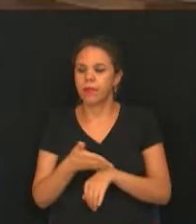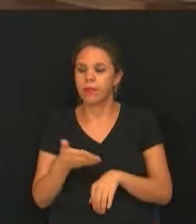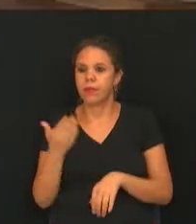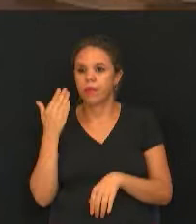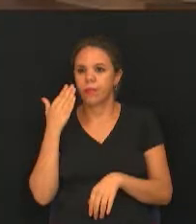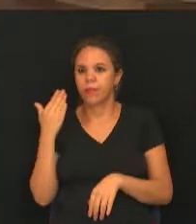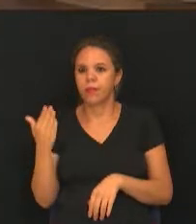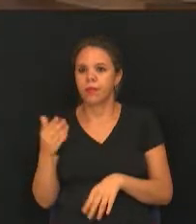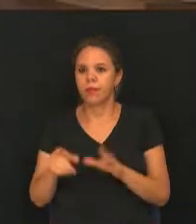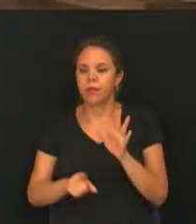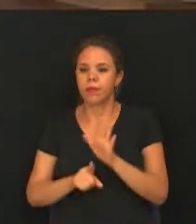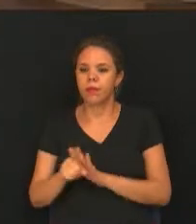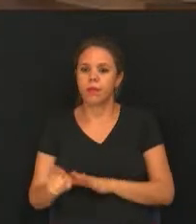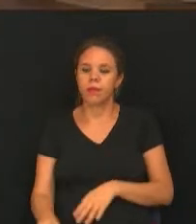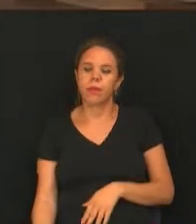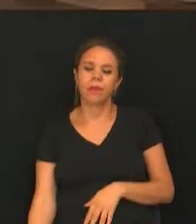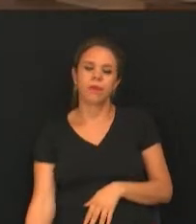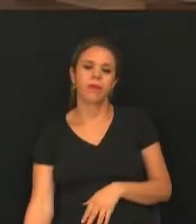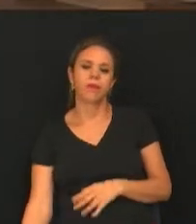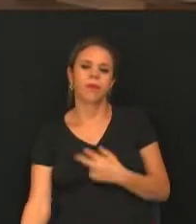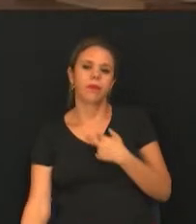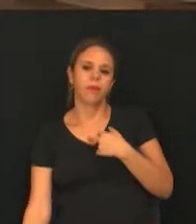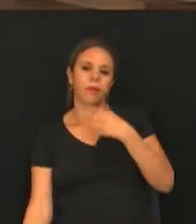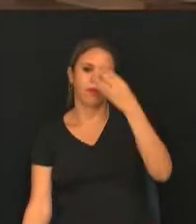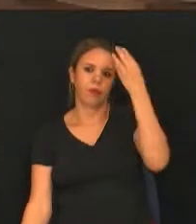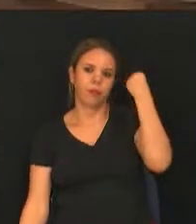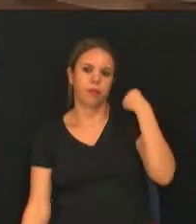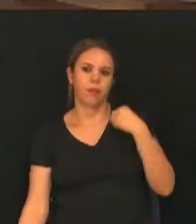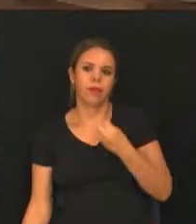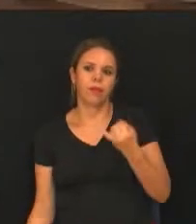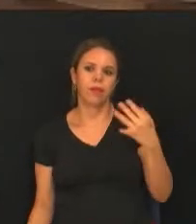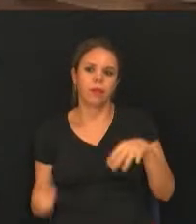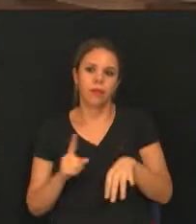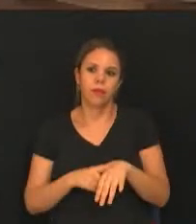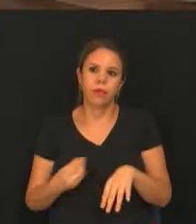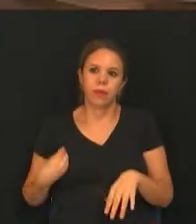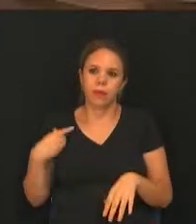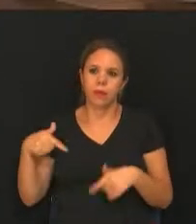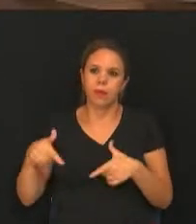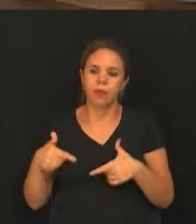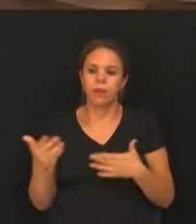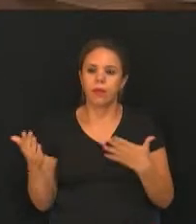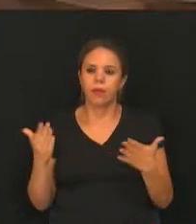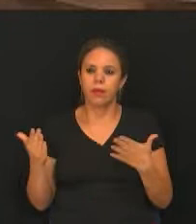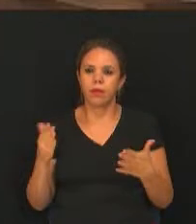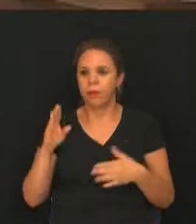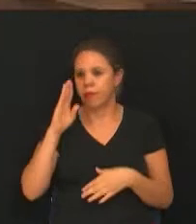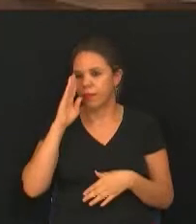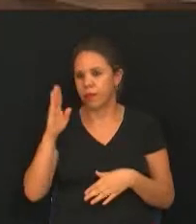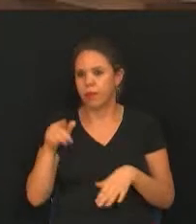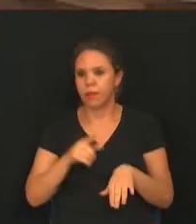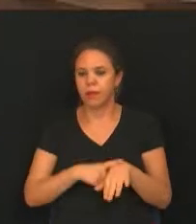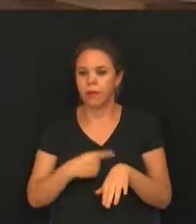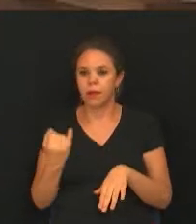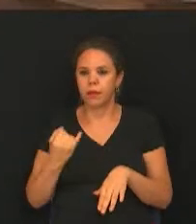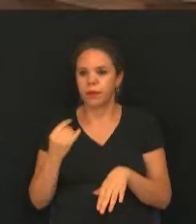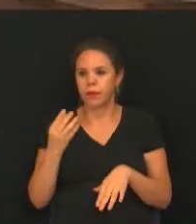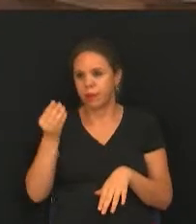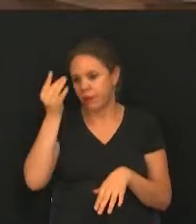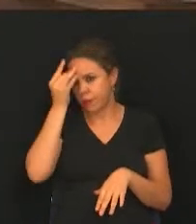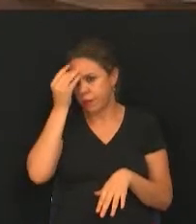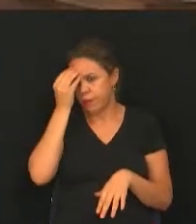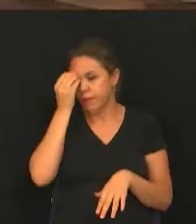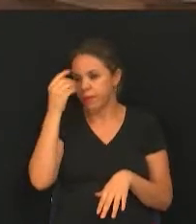fazendo uma pergunta que a gente não pode não perguntar. Quanto tempo o senhor está aqui e quais foram os principais momentos, o que mais marcou